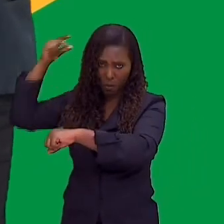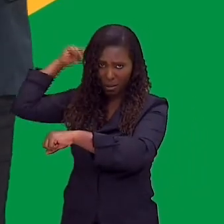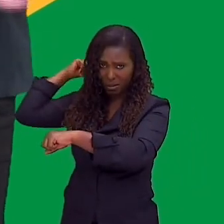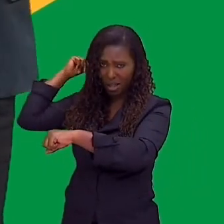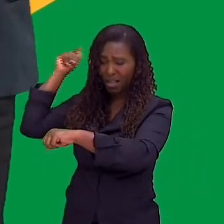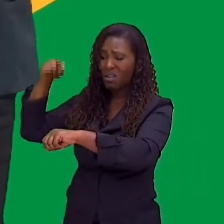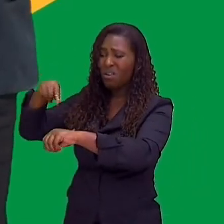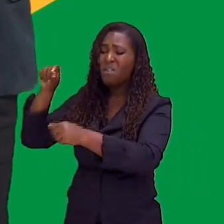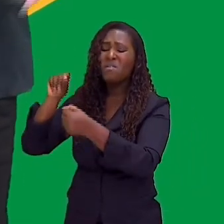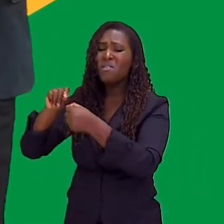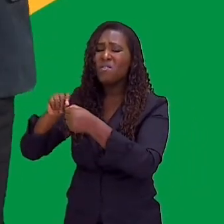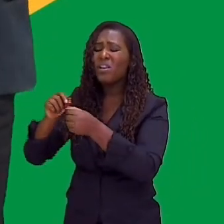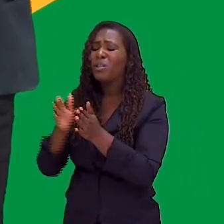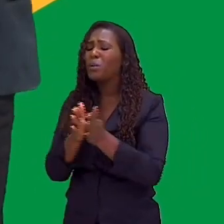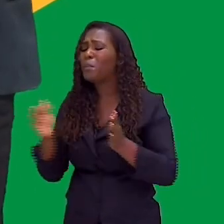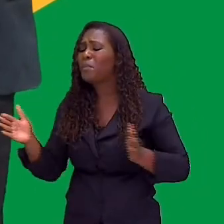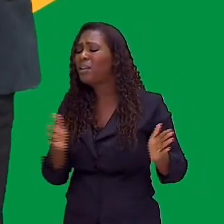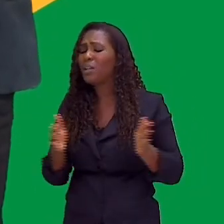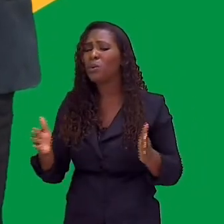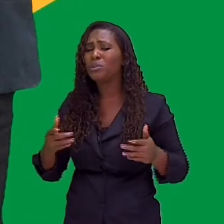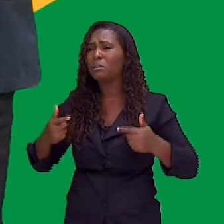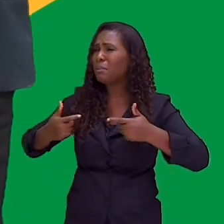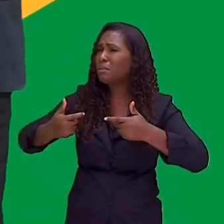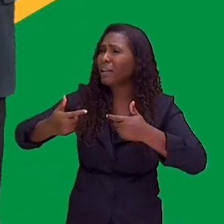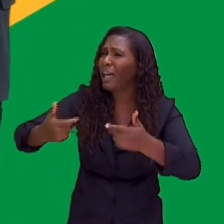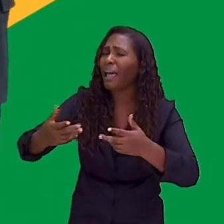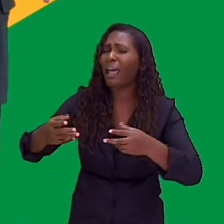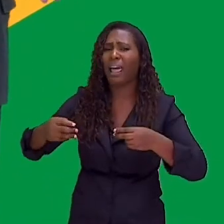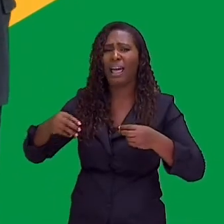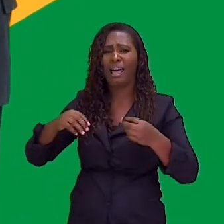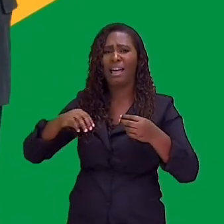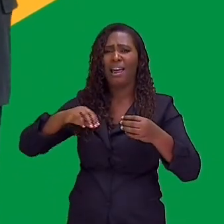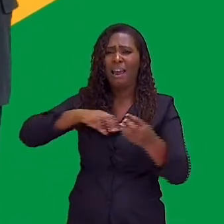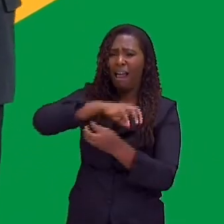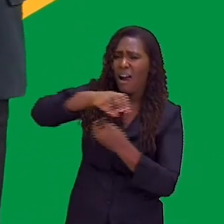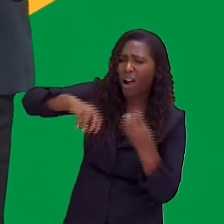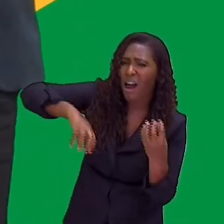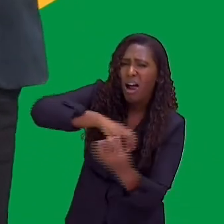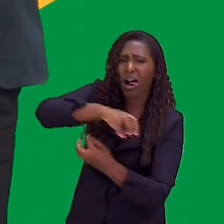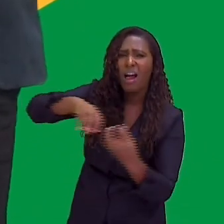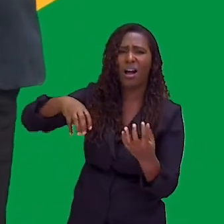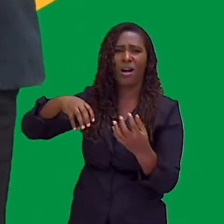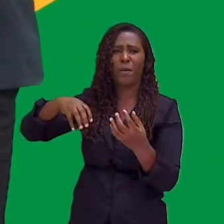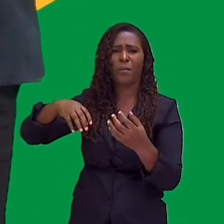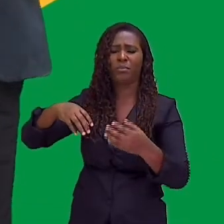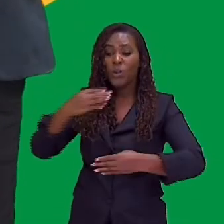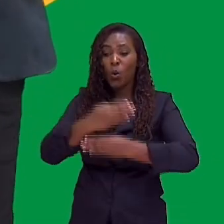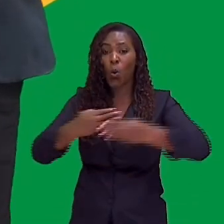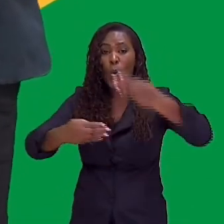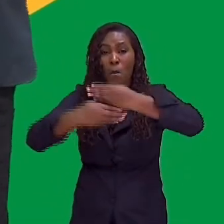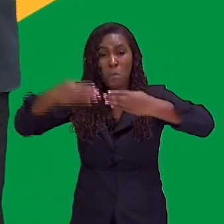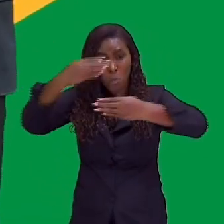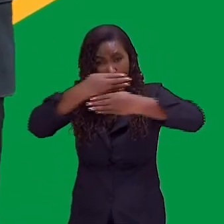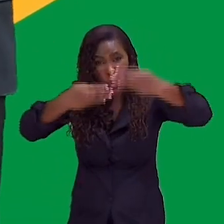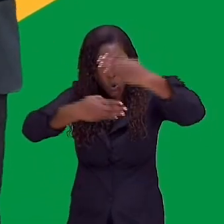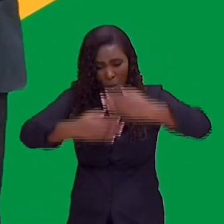poderá ser. E só poderá ser quando nós, a